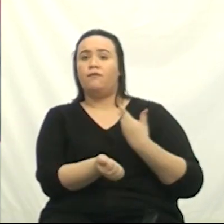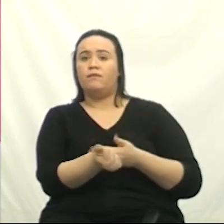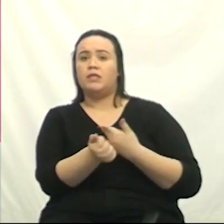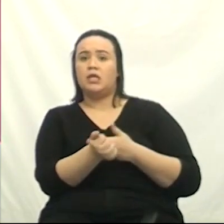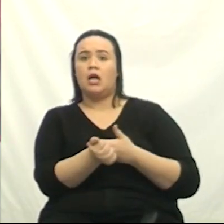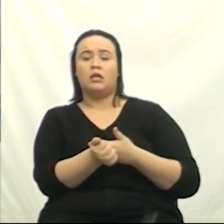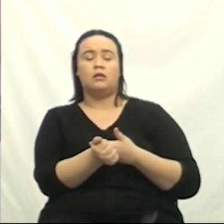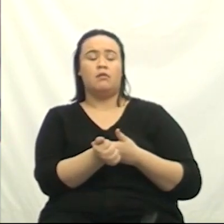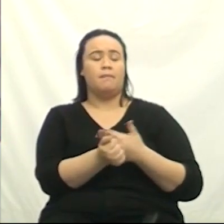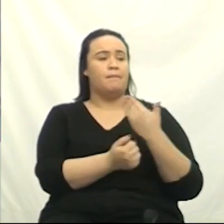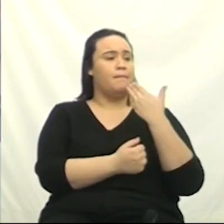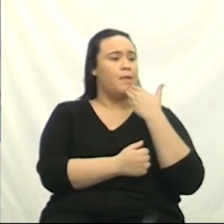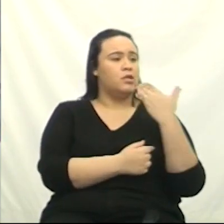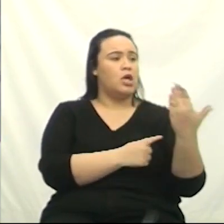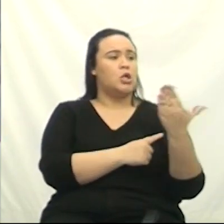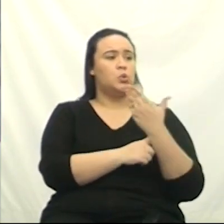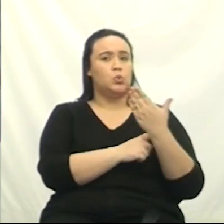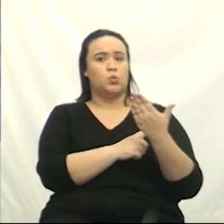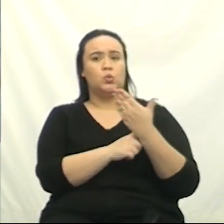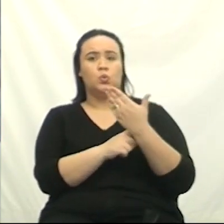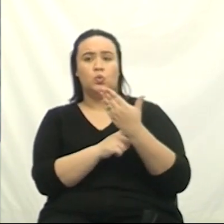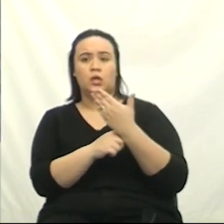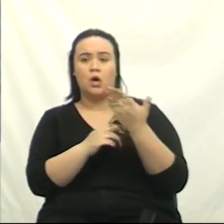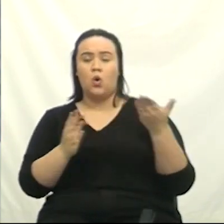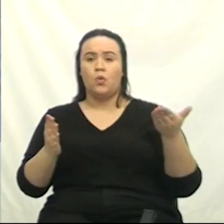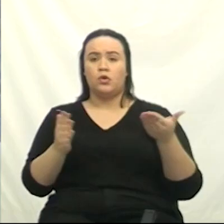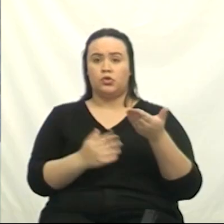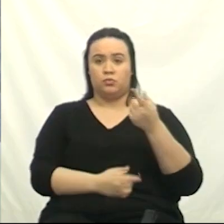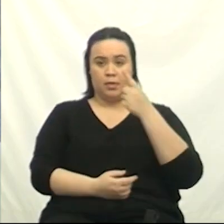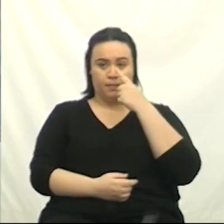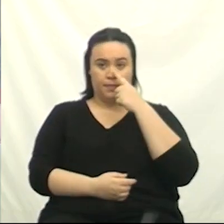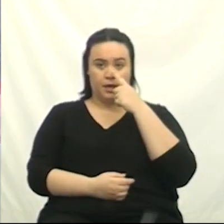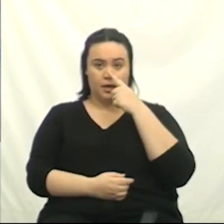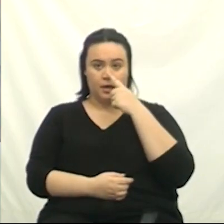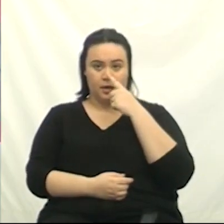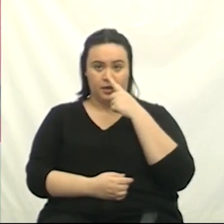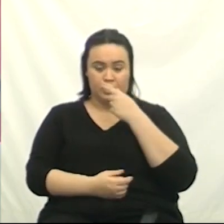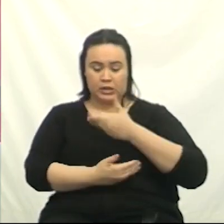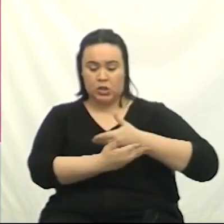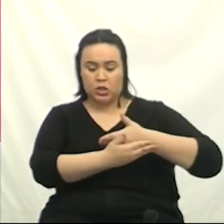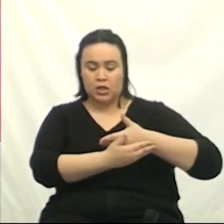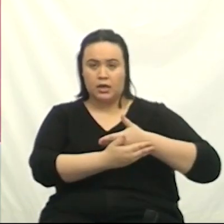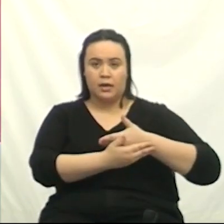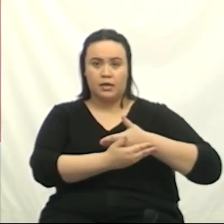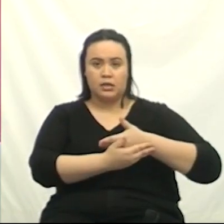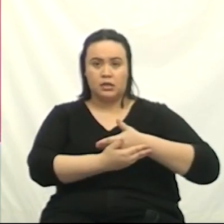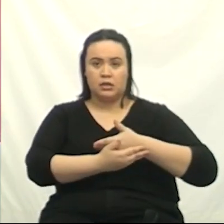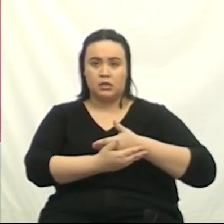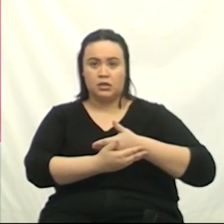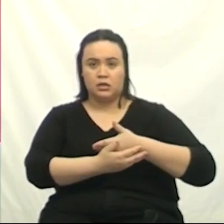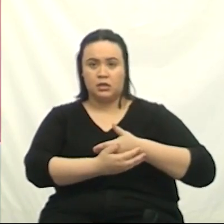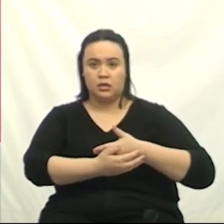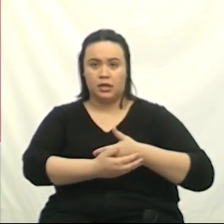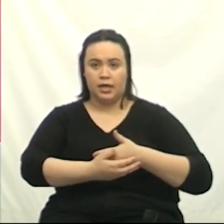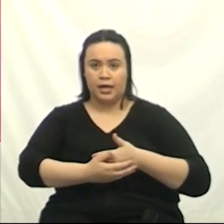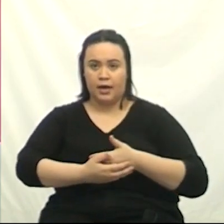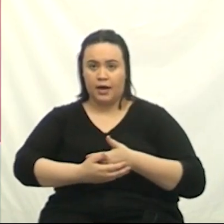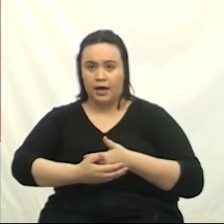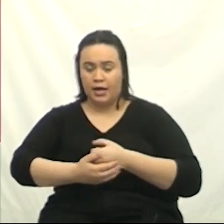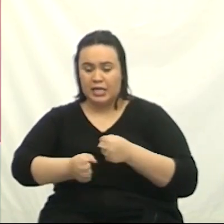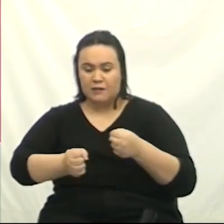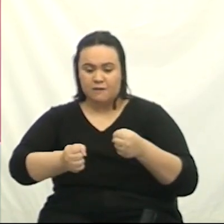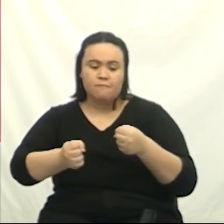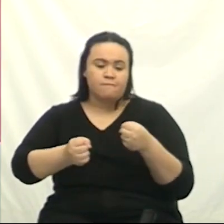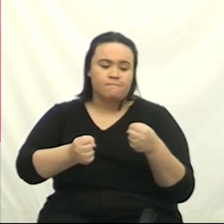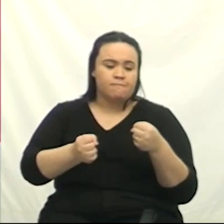desespero era pra mim até colocar um vídeo hoje de uma mãe segurando o filho né segurando o filho pra não deixar